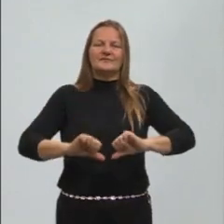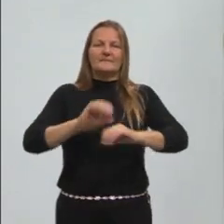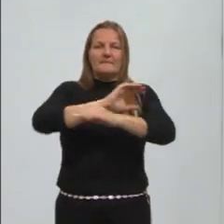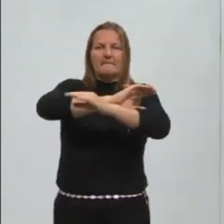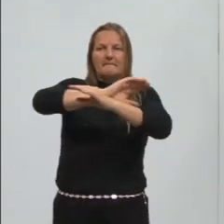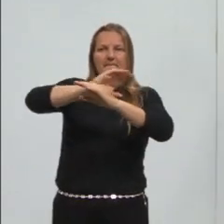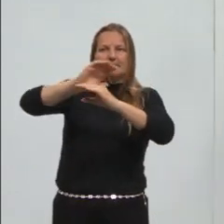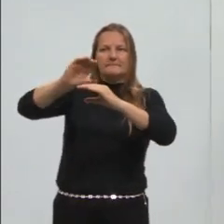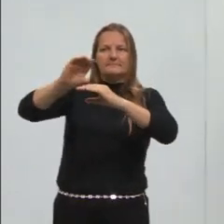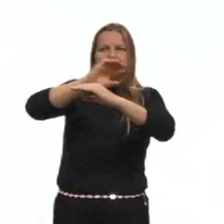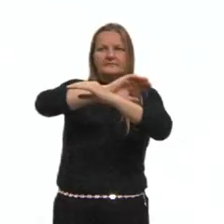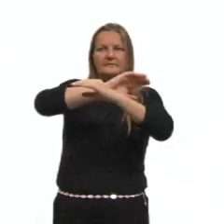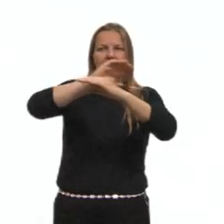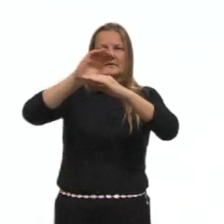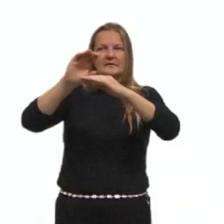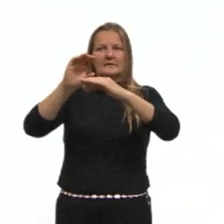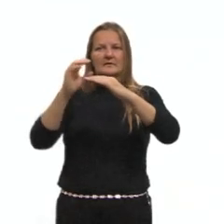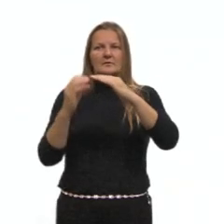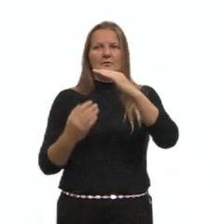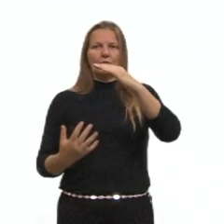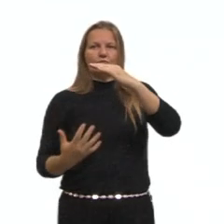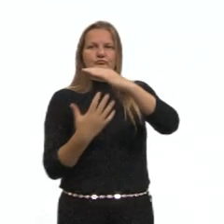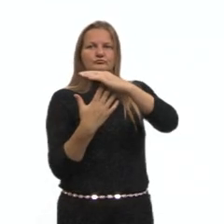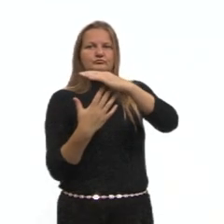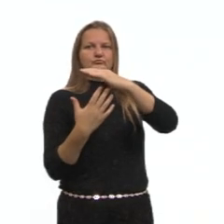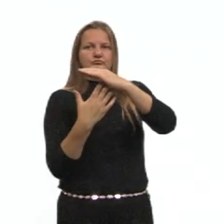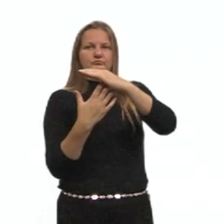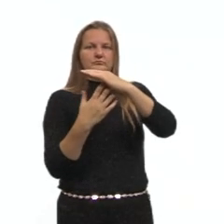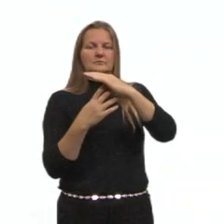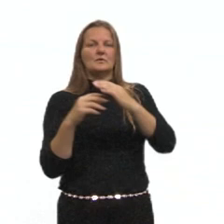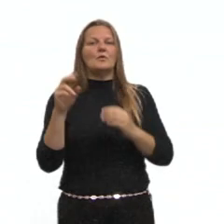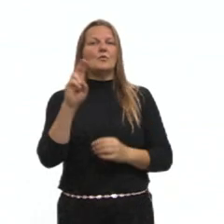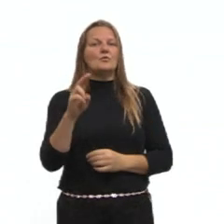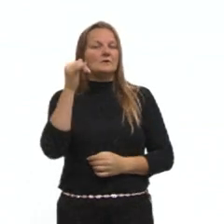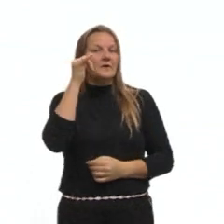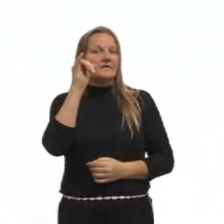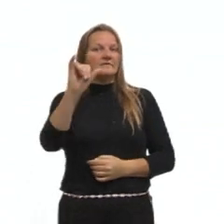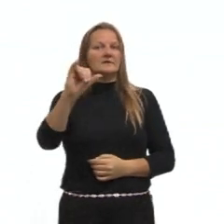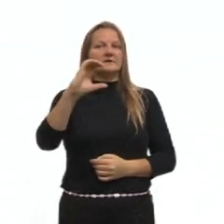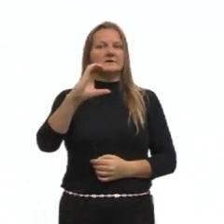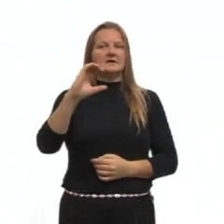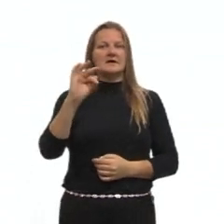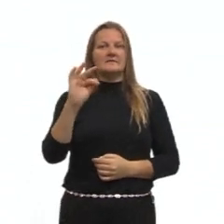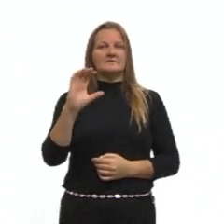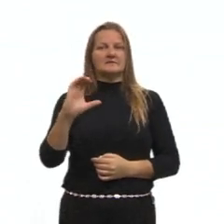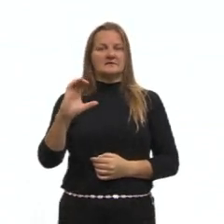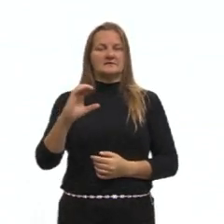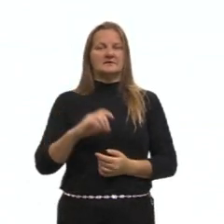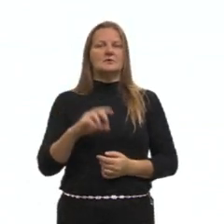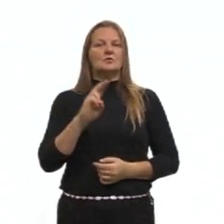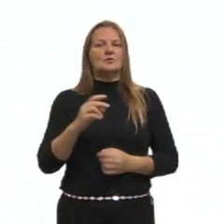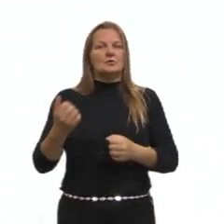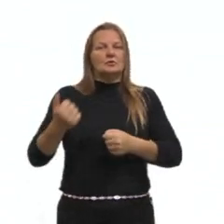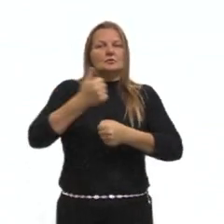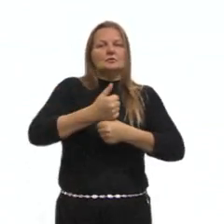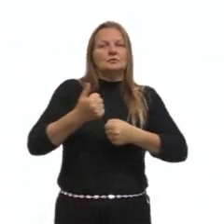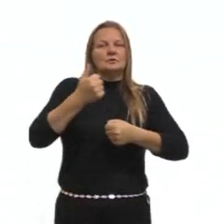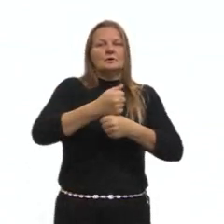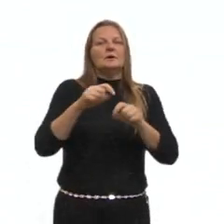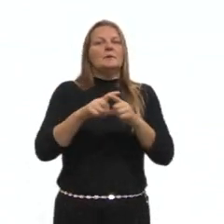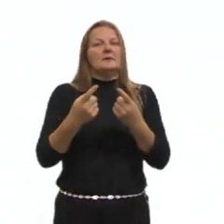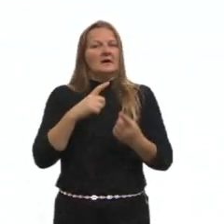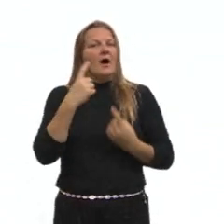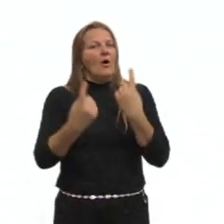ozônio mas hoje você sabe e evita o uso desses cfcs tenta se substituir mas